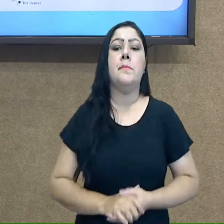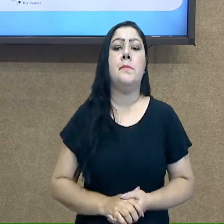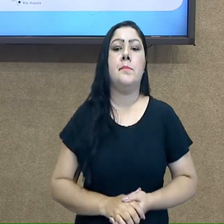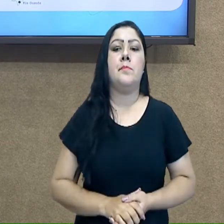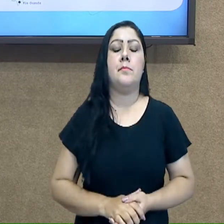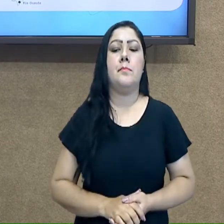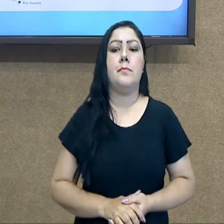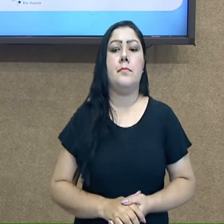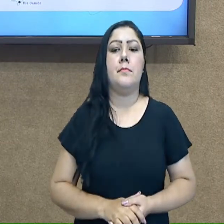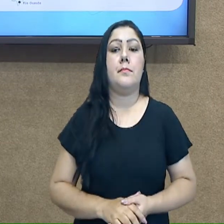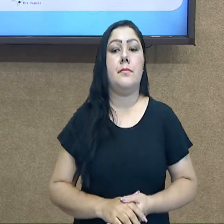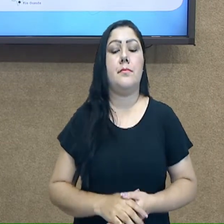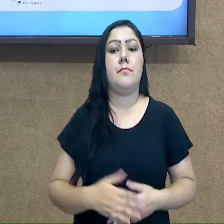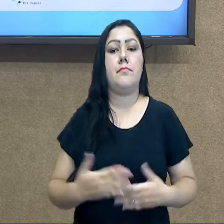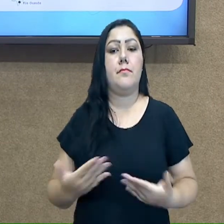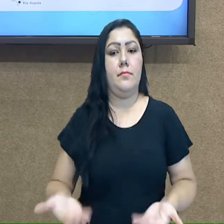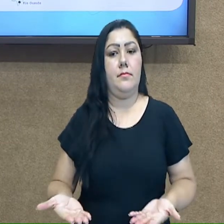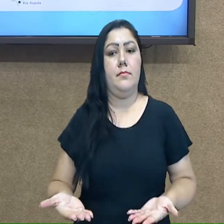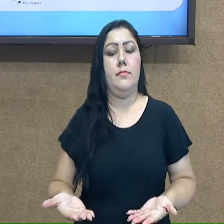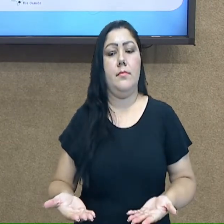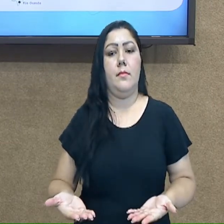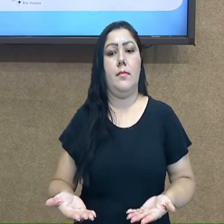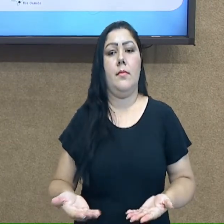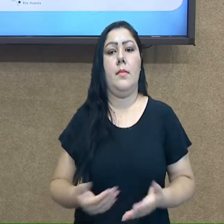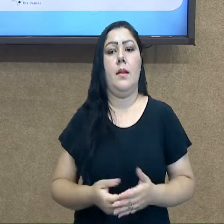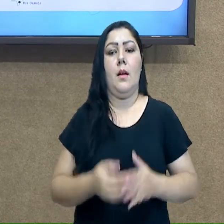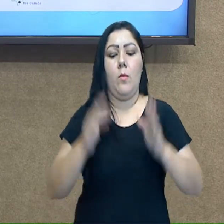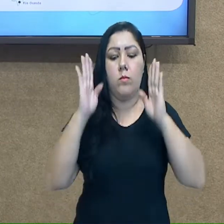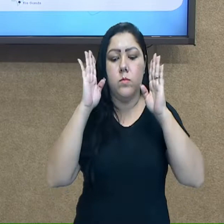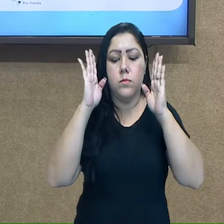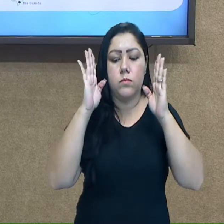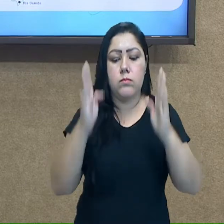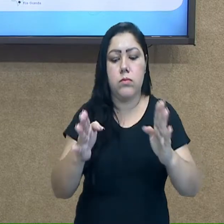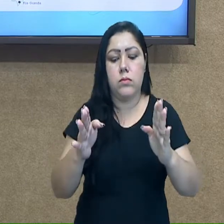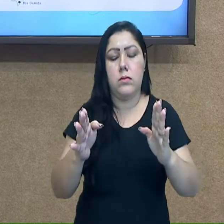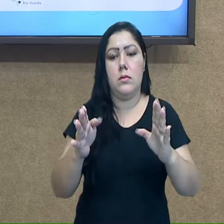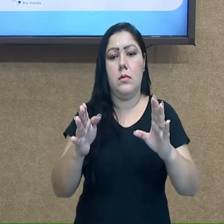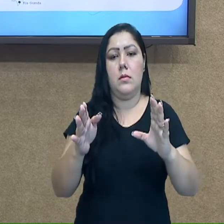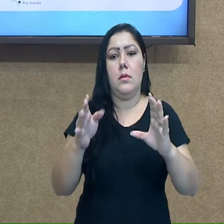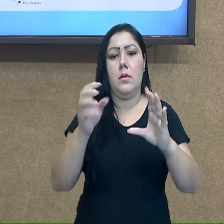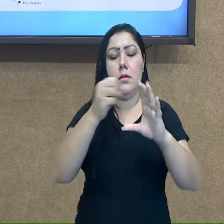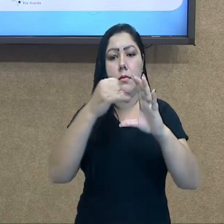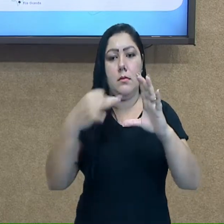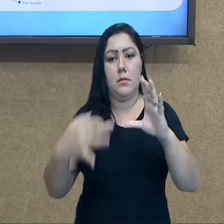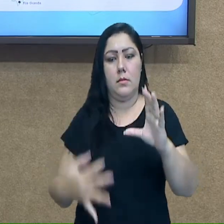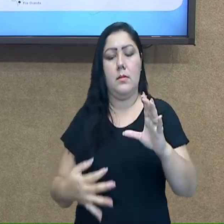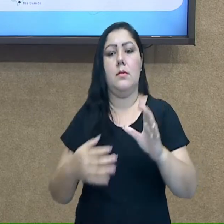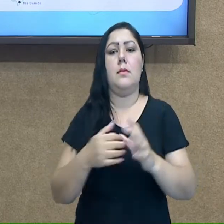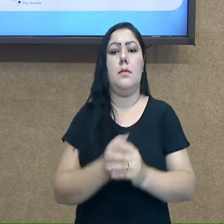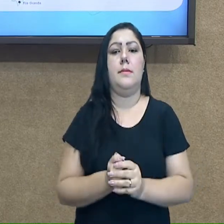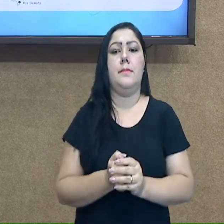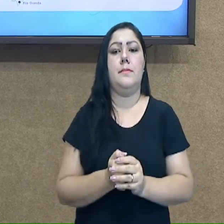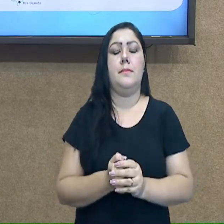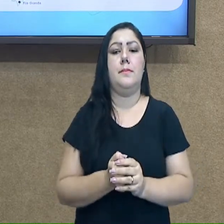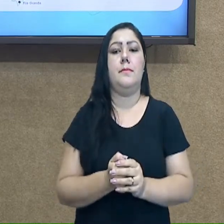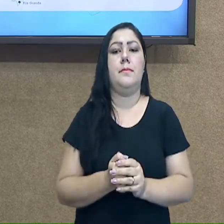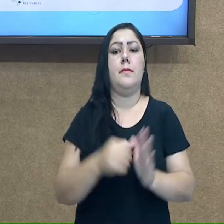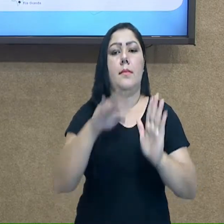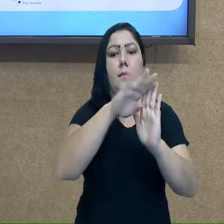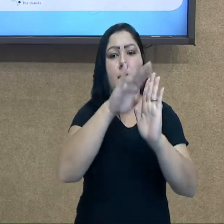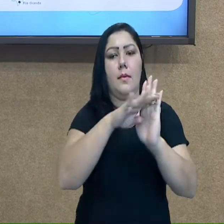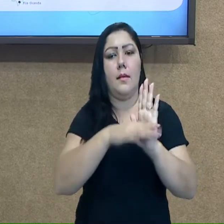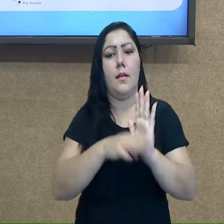seus caráteres visivelmente restritos, acabou impulsionando a criação de gado no interior